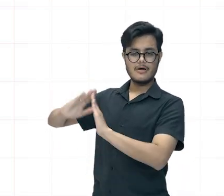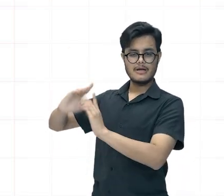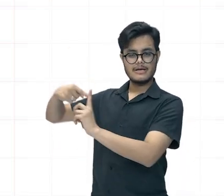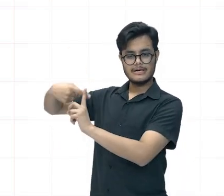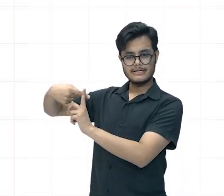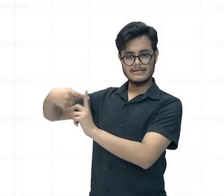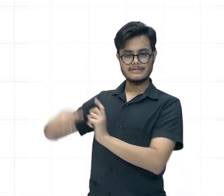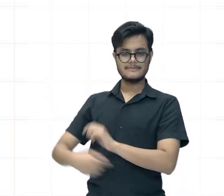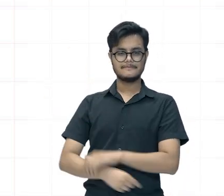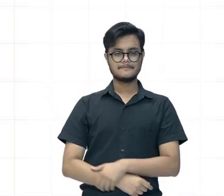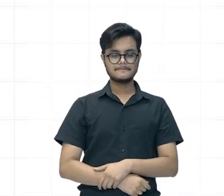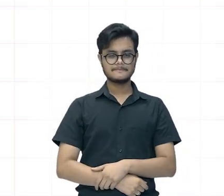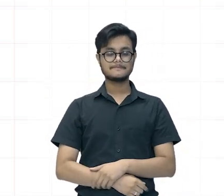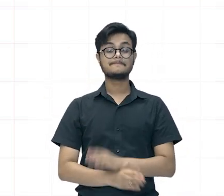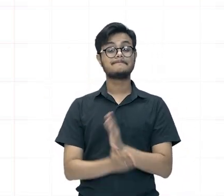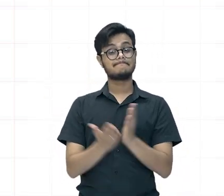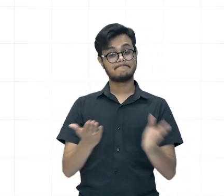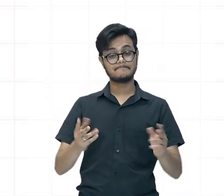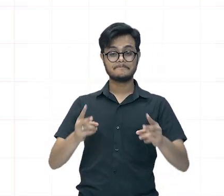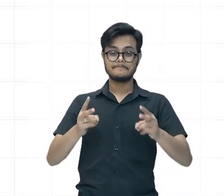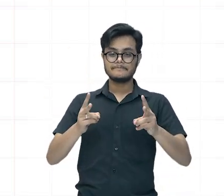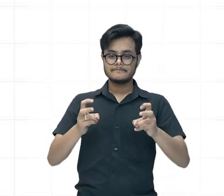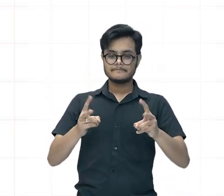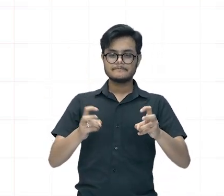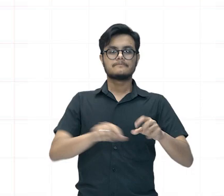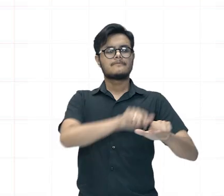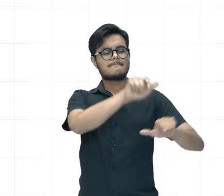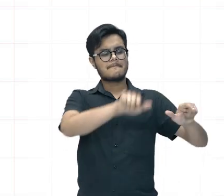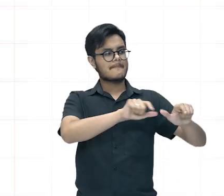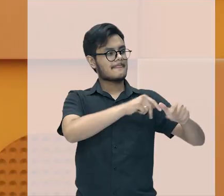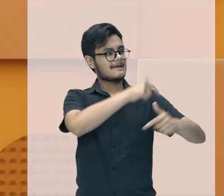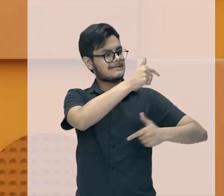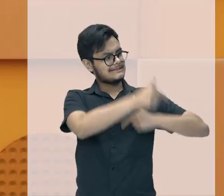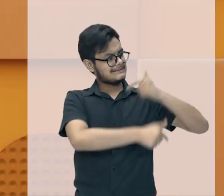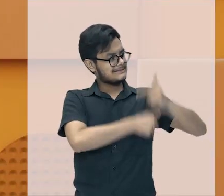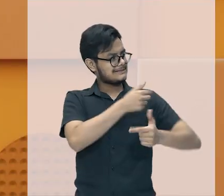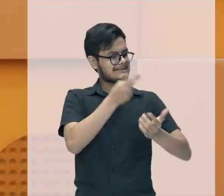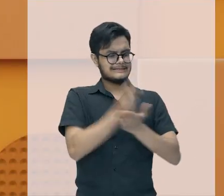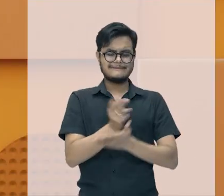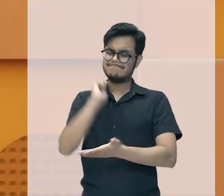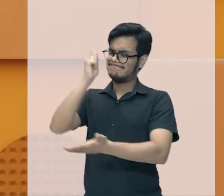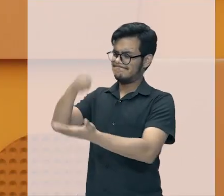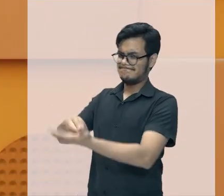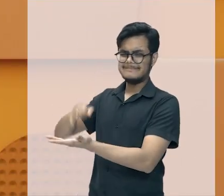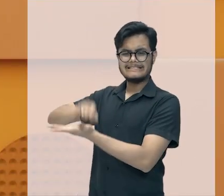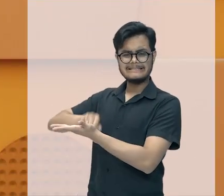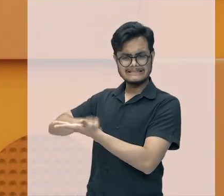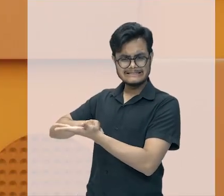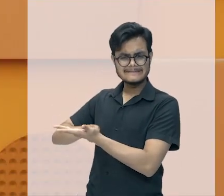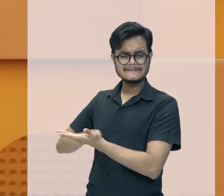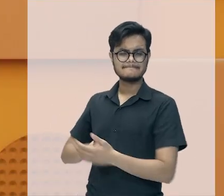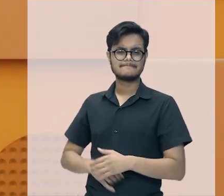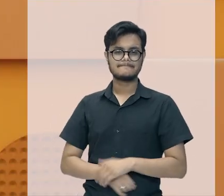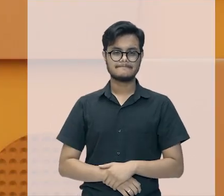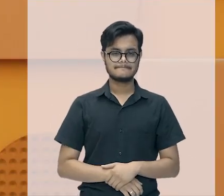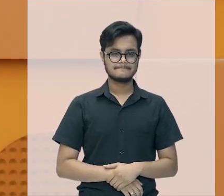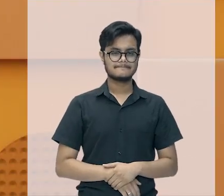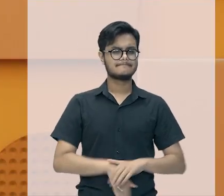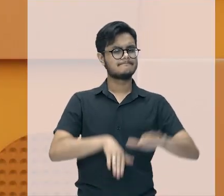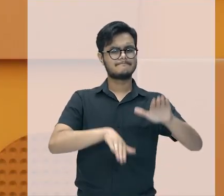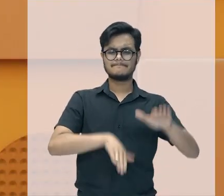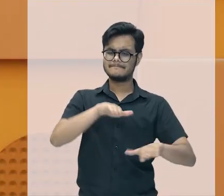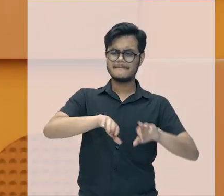a igreja. Percebe então aí que esse servo é o que mais trabalha e ele é aquele que mais vai pagar então as taxas, seja a